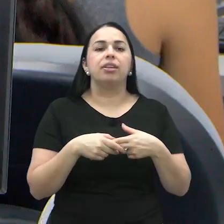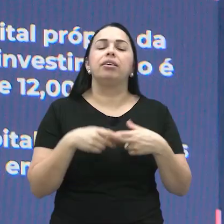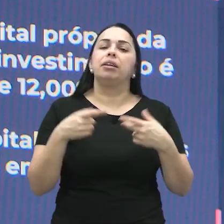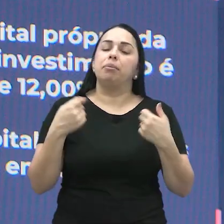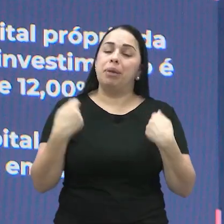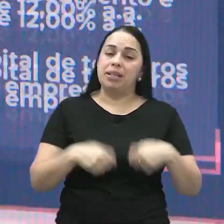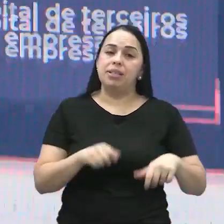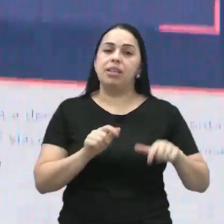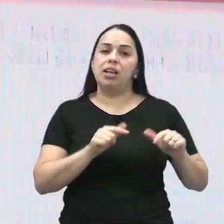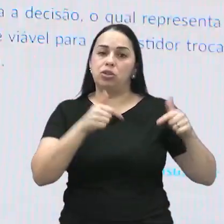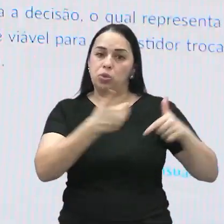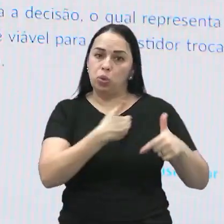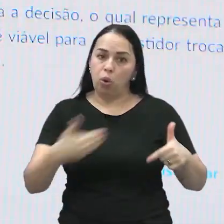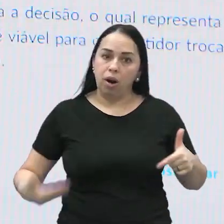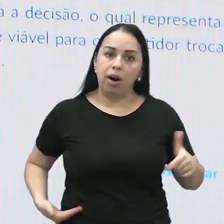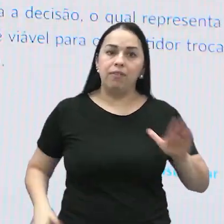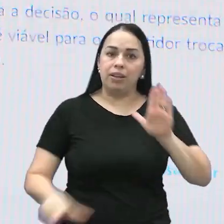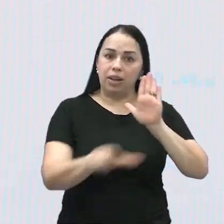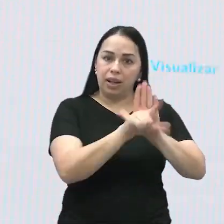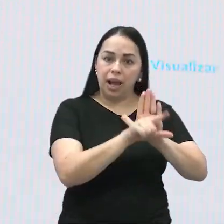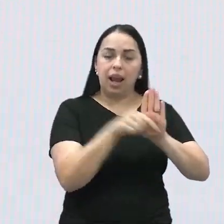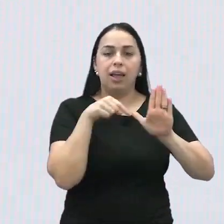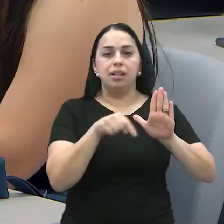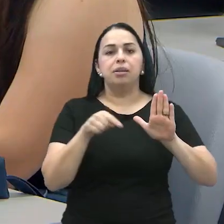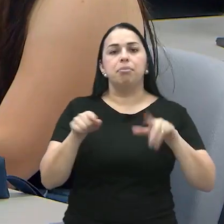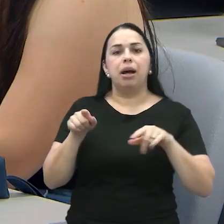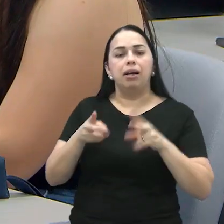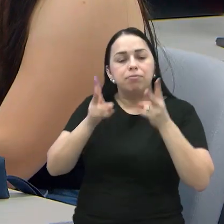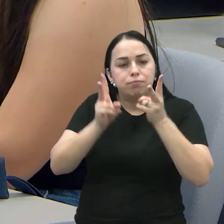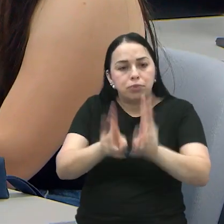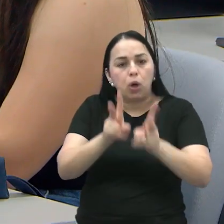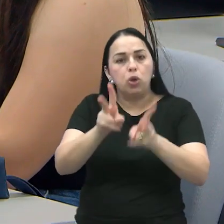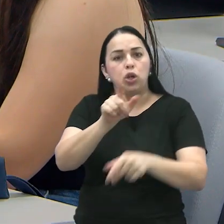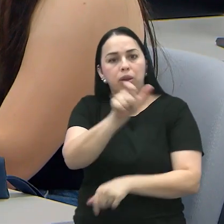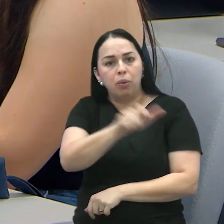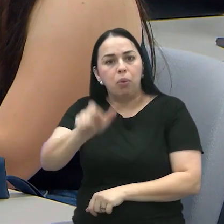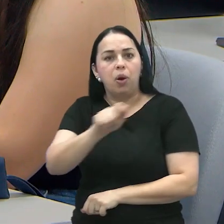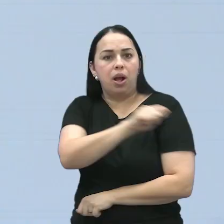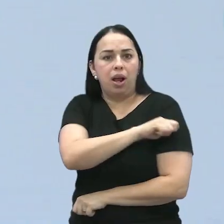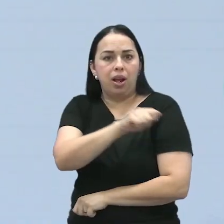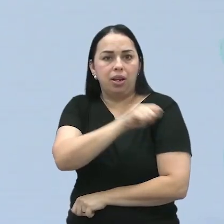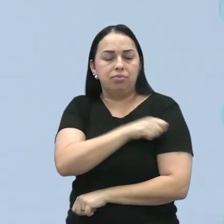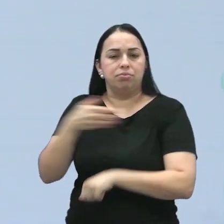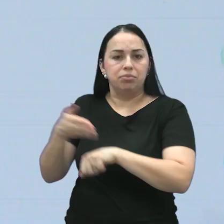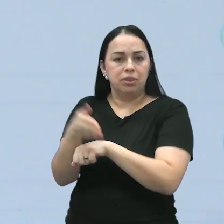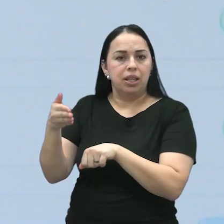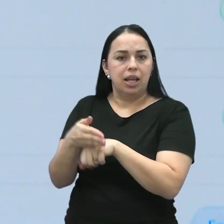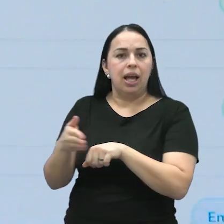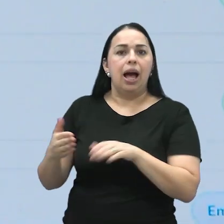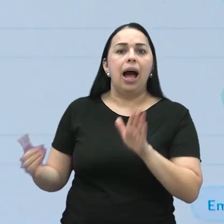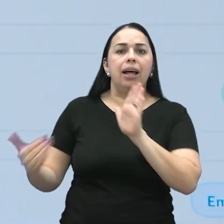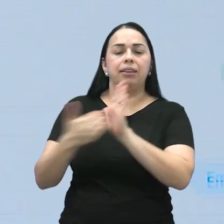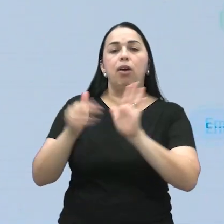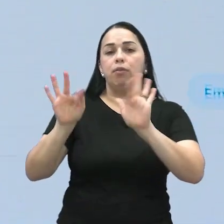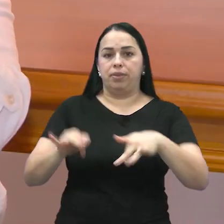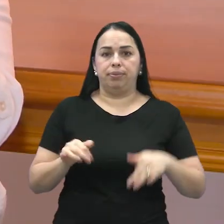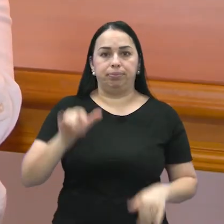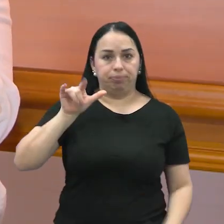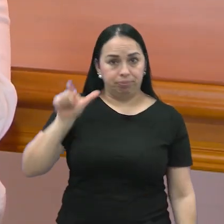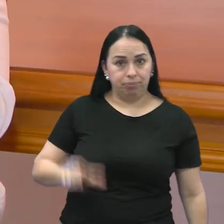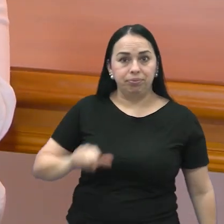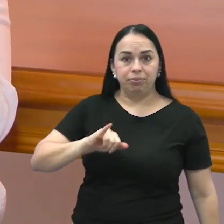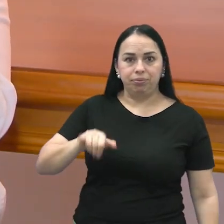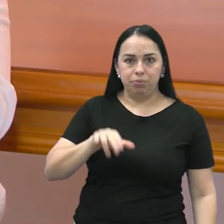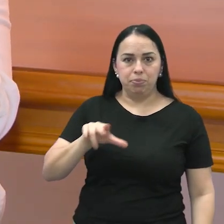a adoção de políticas públicas que favoreçam a permanência dos estudantes nos cursos até a conclusão.